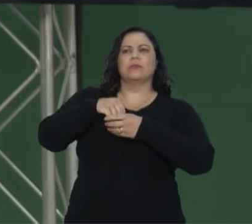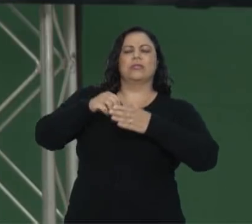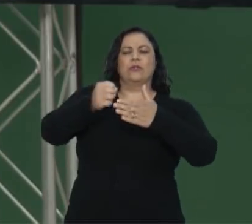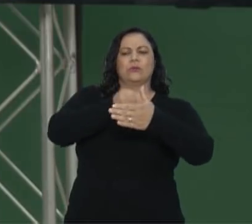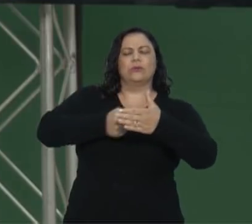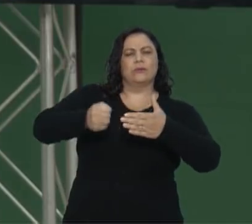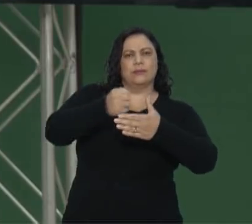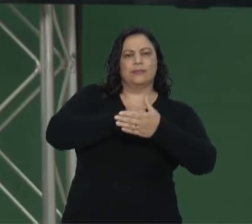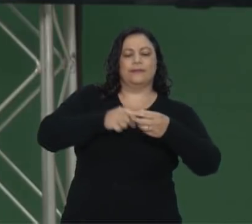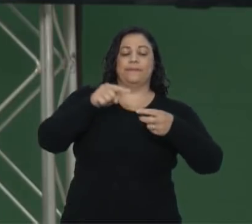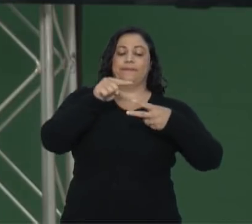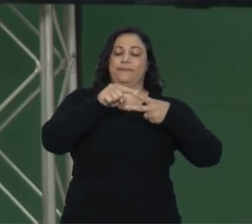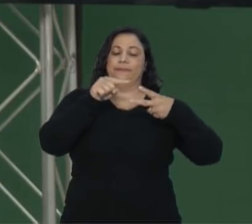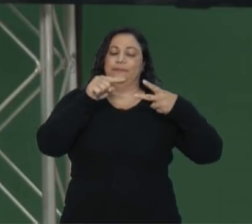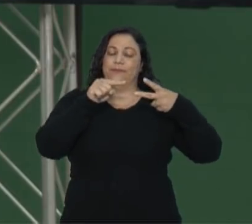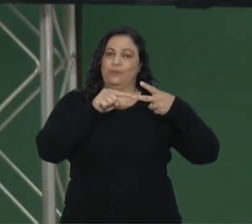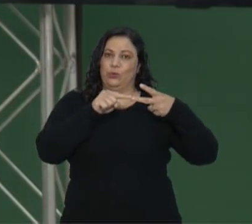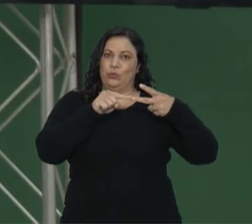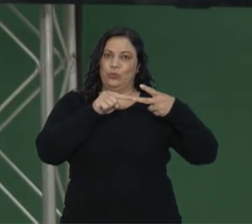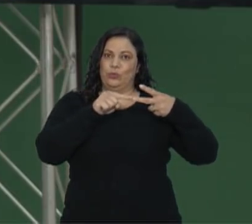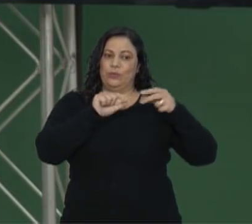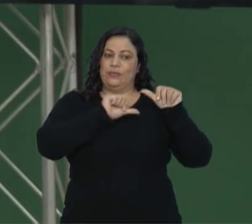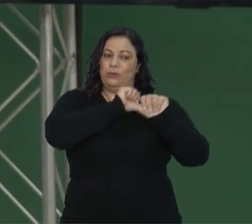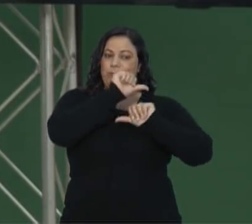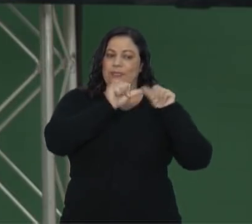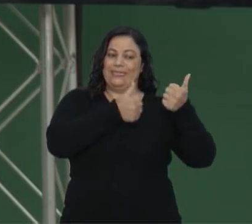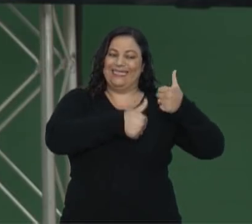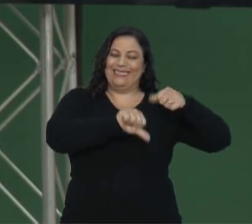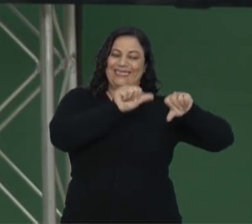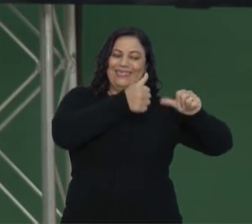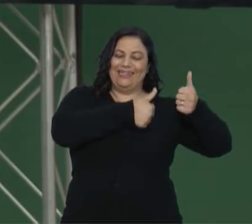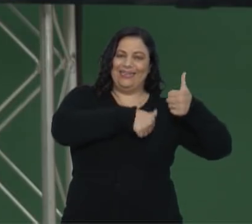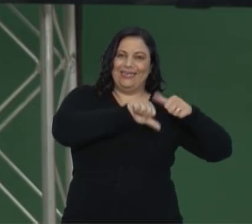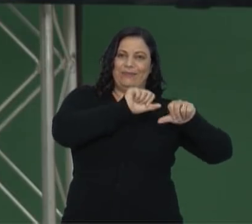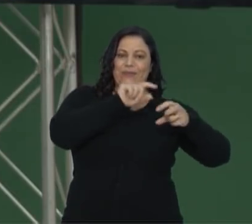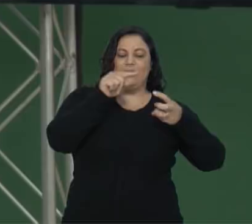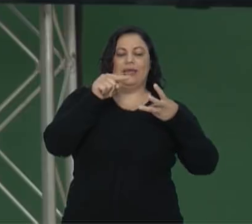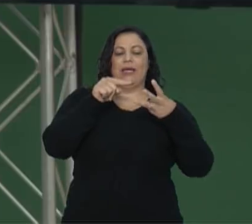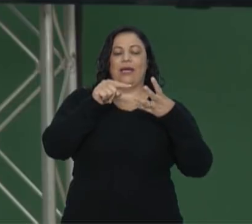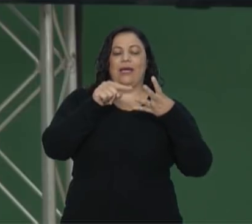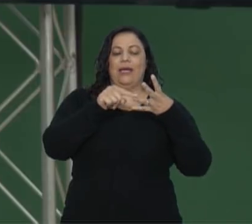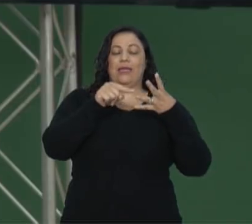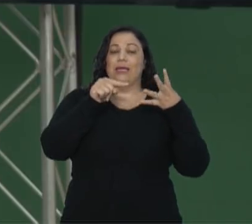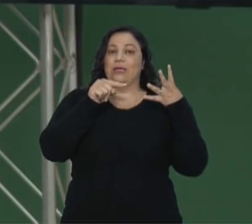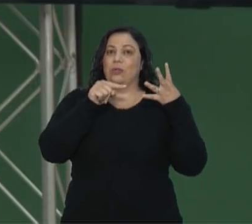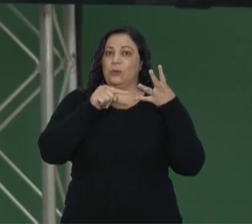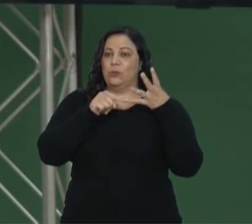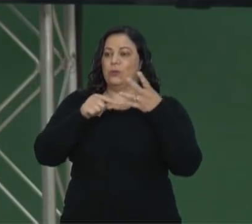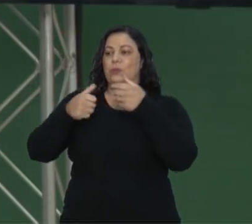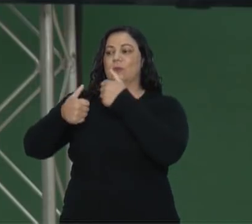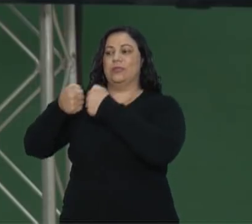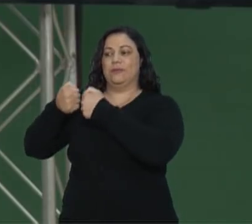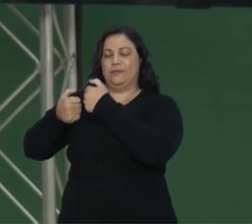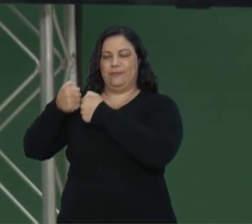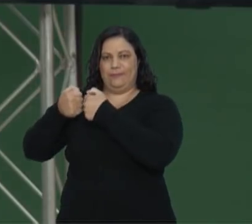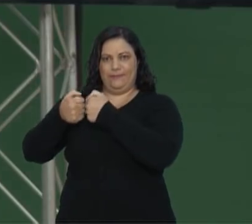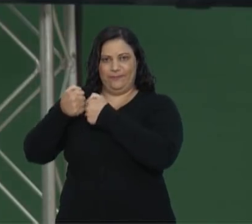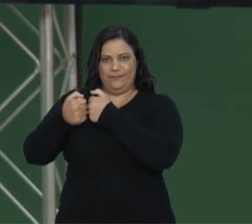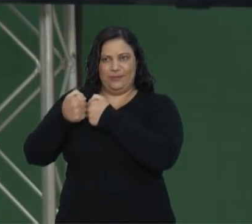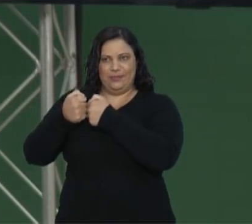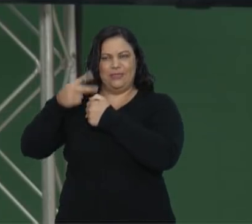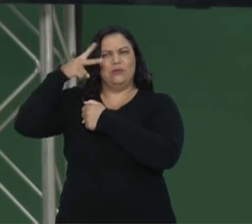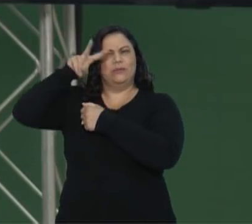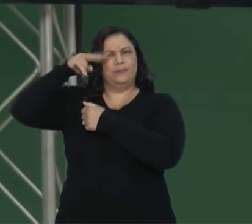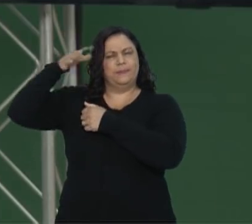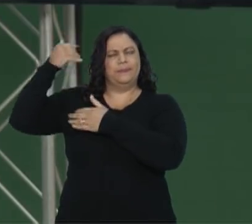são transformações químicas e 2 são transformações físicas. Fiz de propósito para você relembrar a aula passada. Bom,